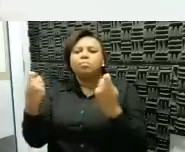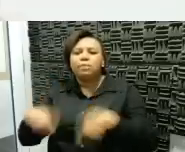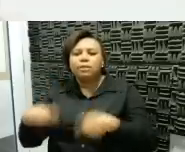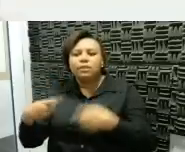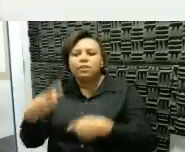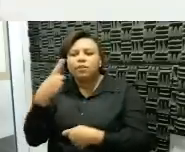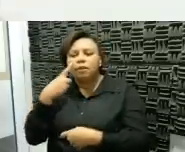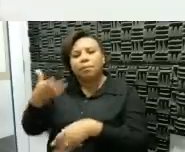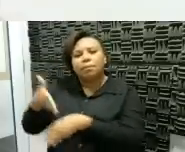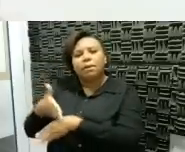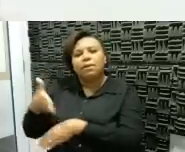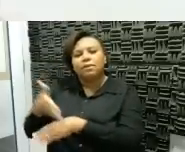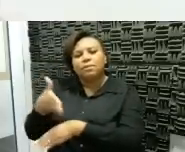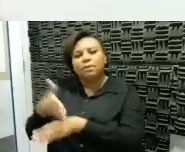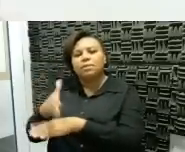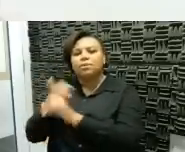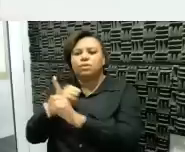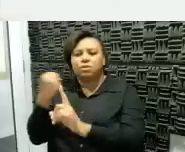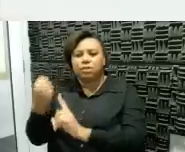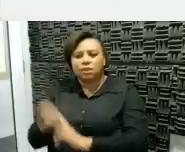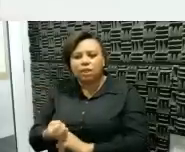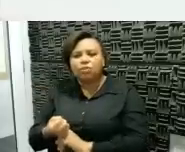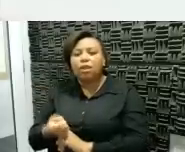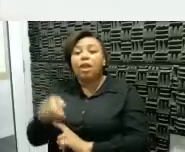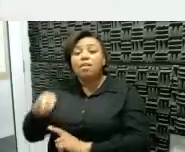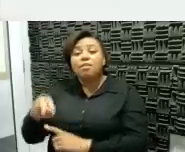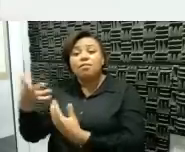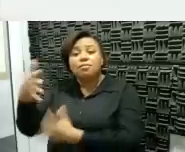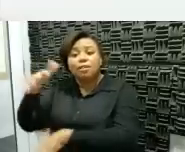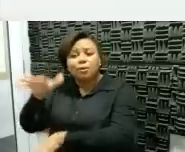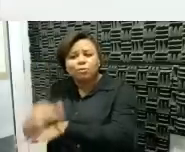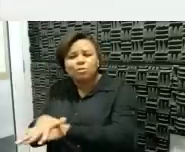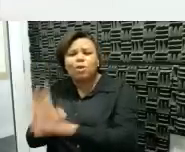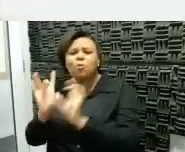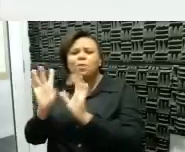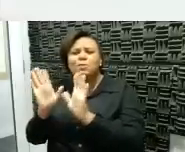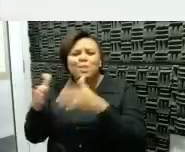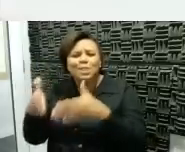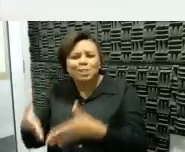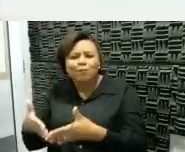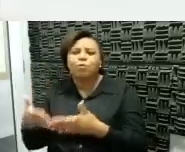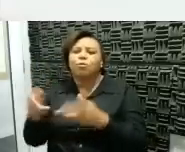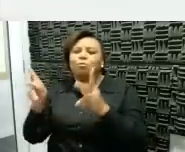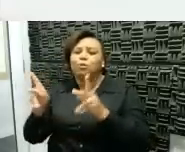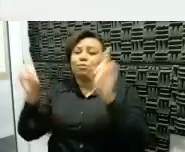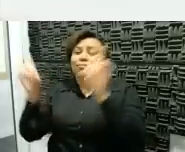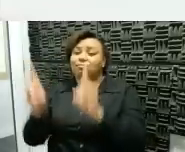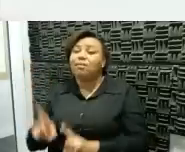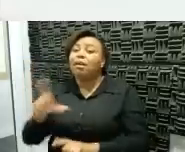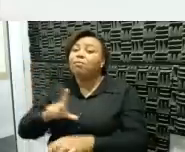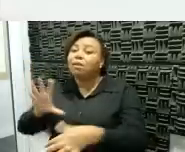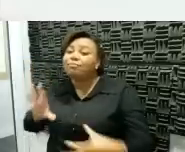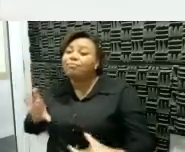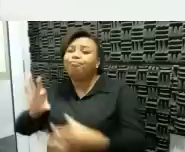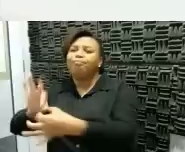sociedade e essa inclusão especificamente para pessoas com deficiência tem a ver com o que a gente chama